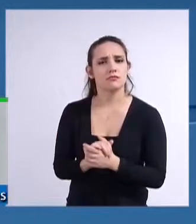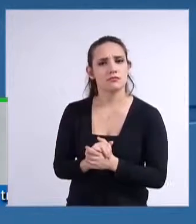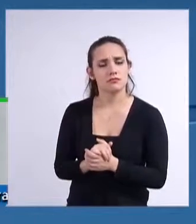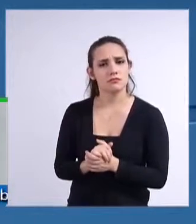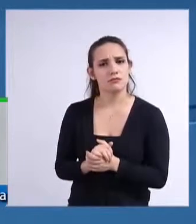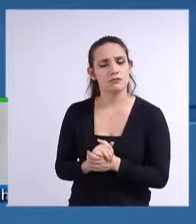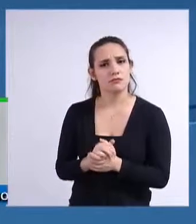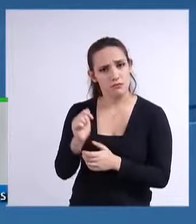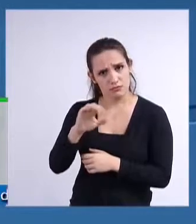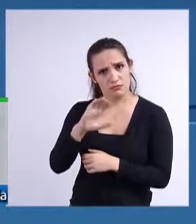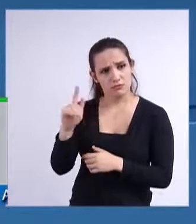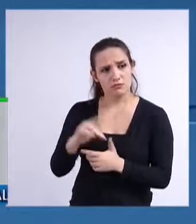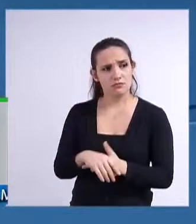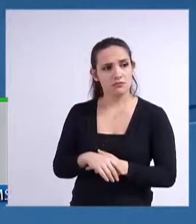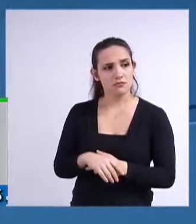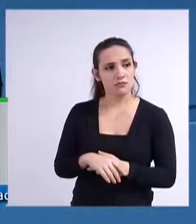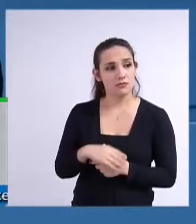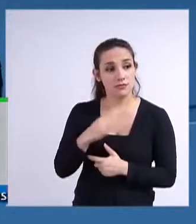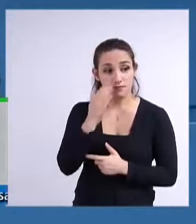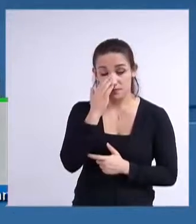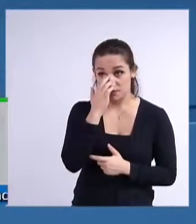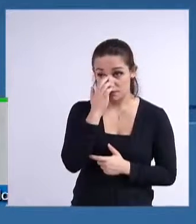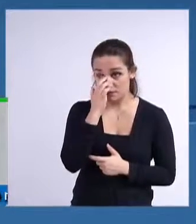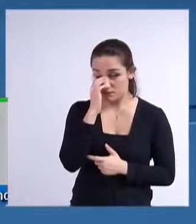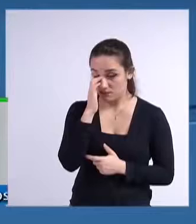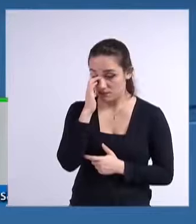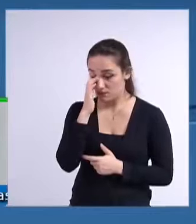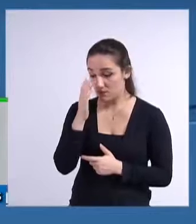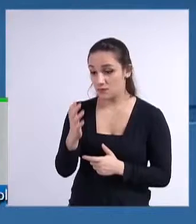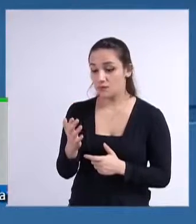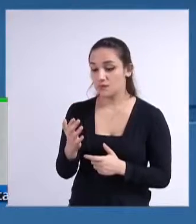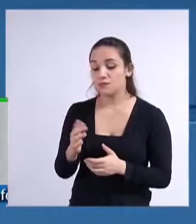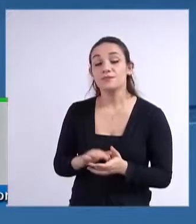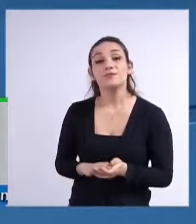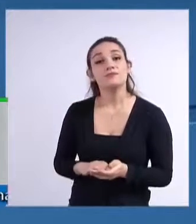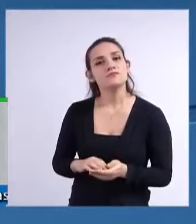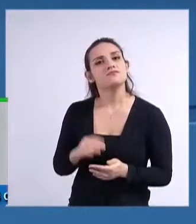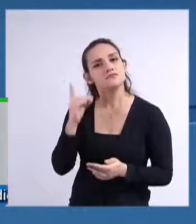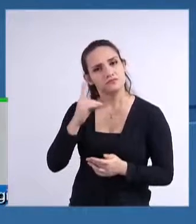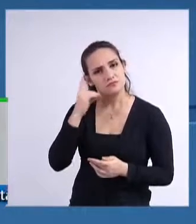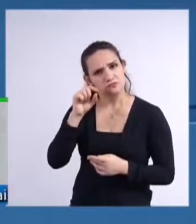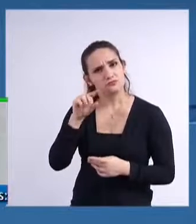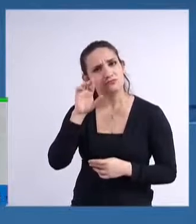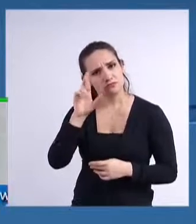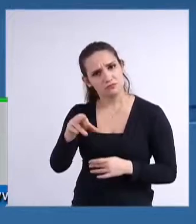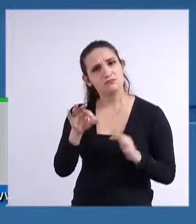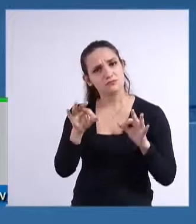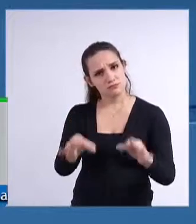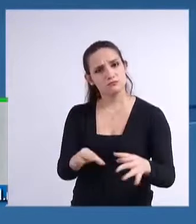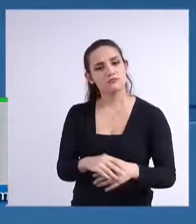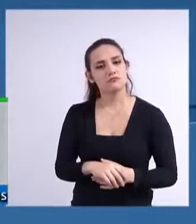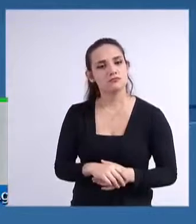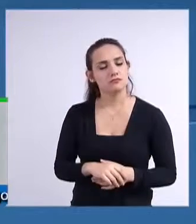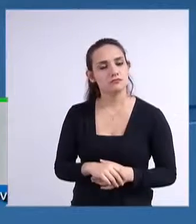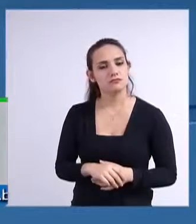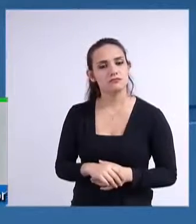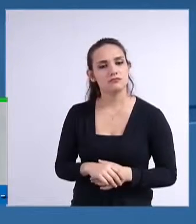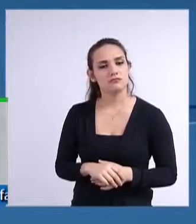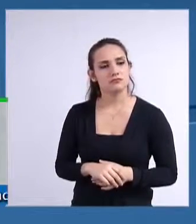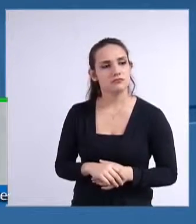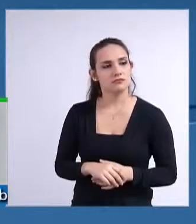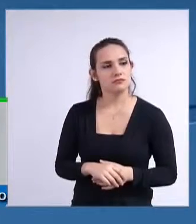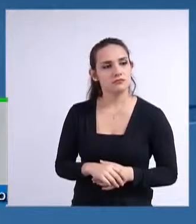estado, principalmente em Campo Grande. Deputado, Vossa Excelência tem razão. Se não houver